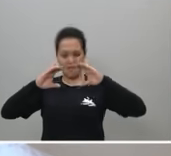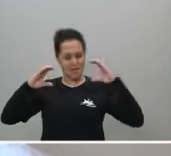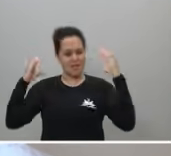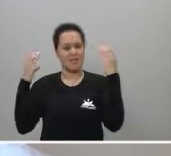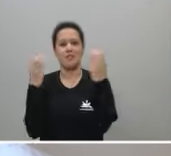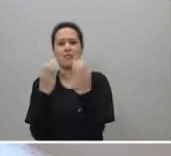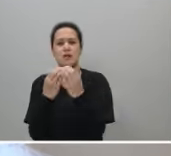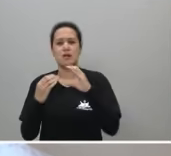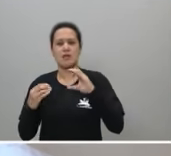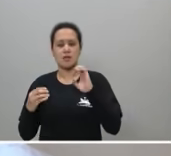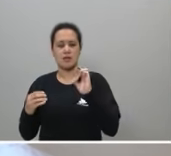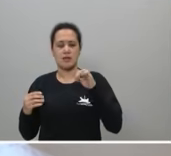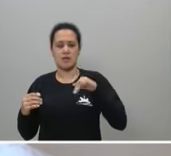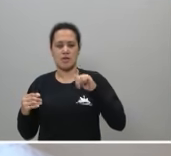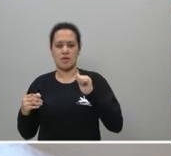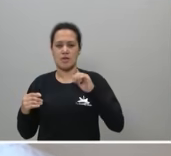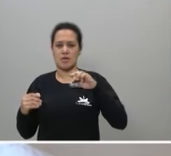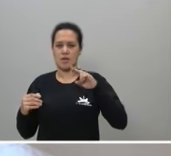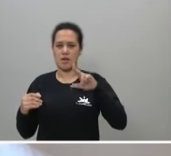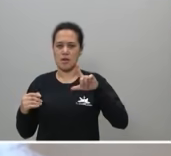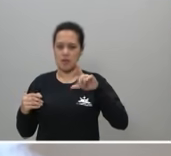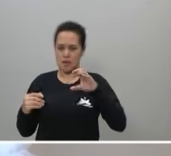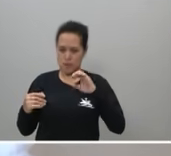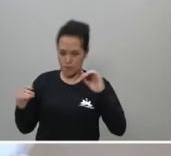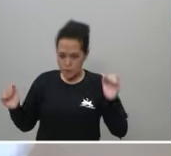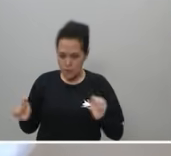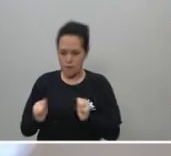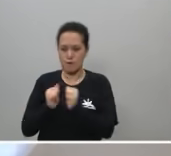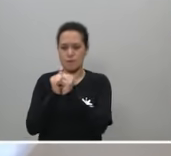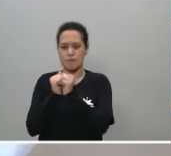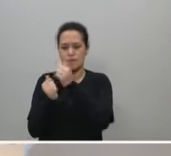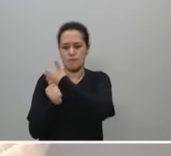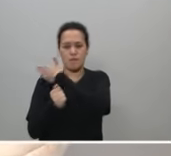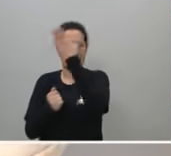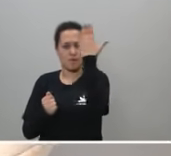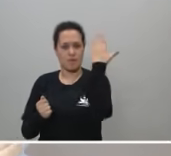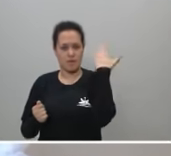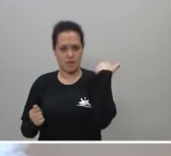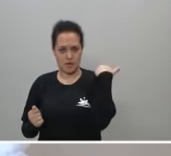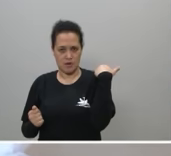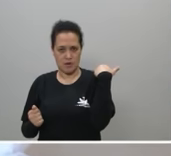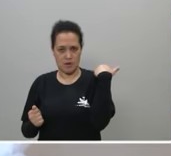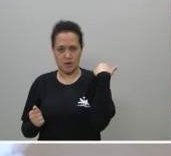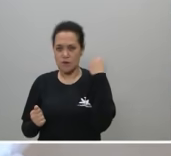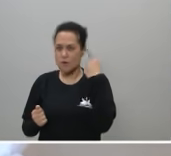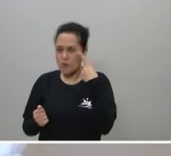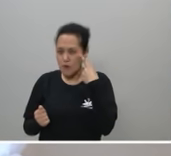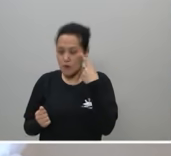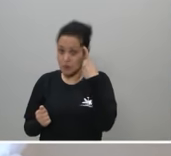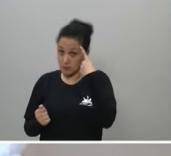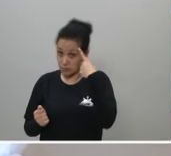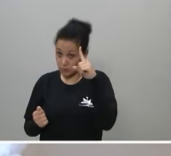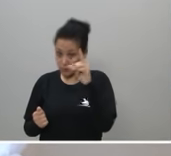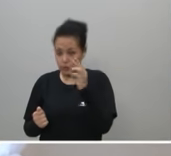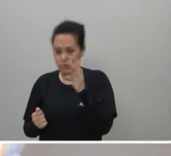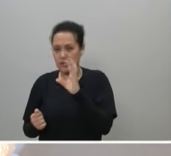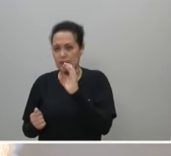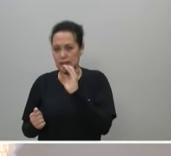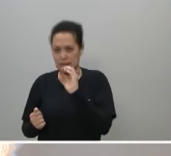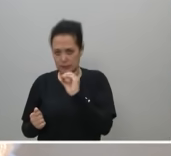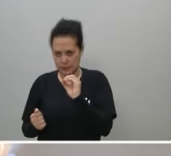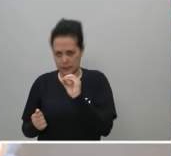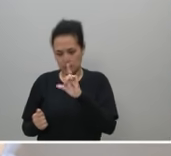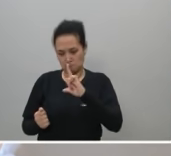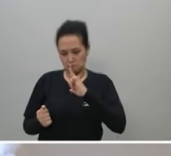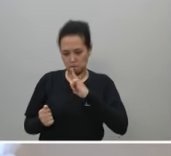lembrando, você pode mandar suas intenções, porque ainda nesse mês mariano, no dia 30, que cai no sábado, nós teremos a missa